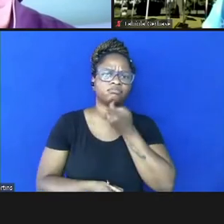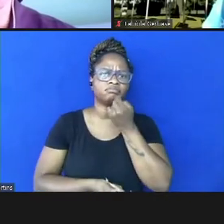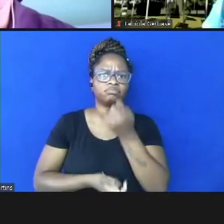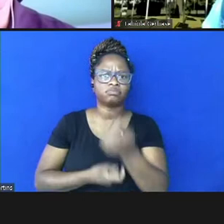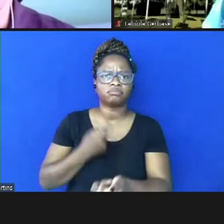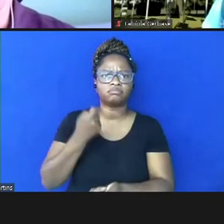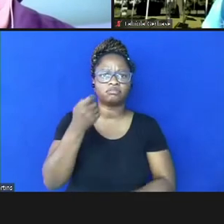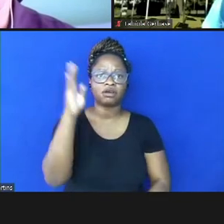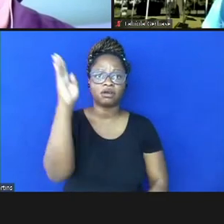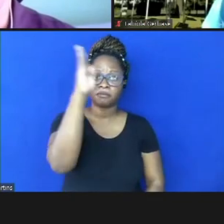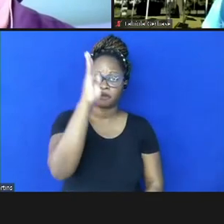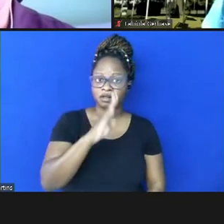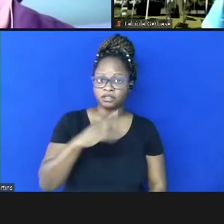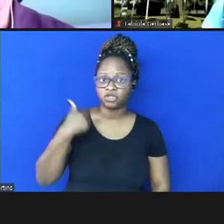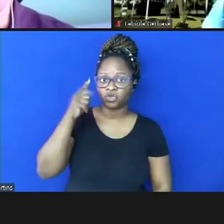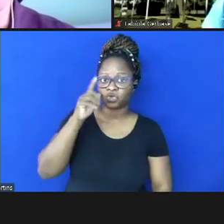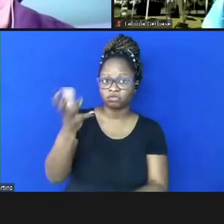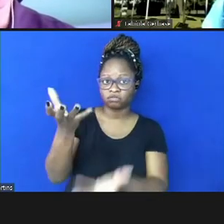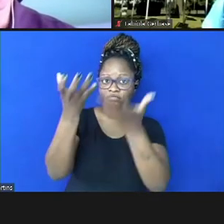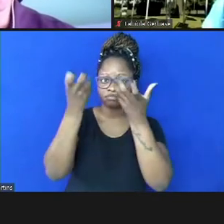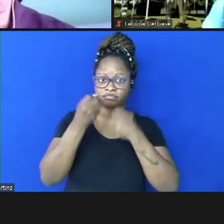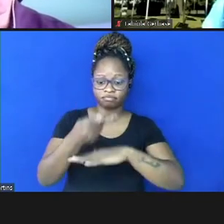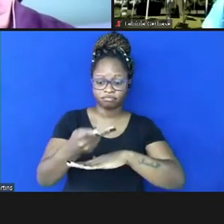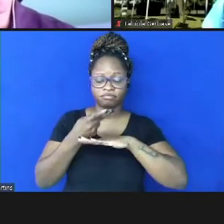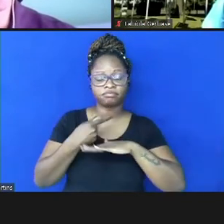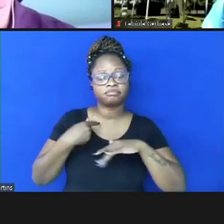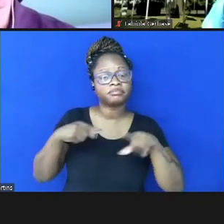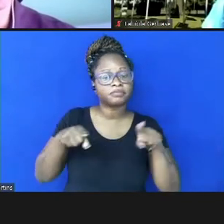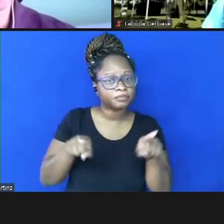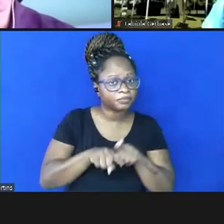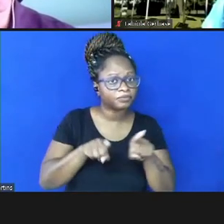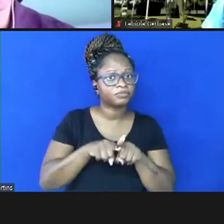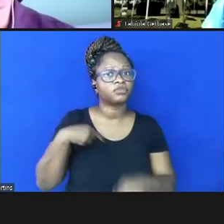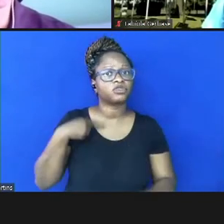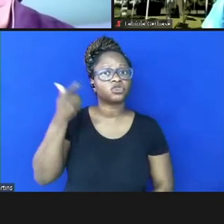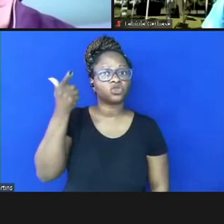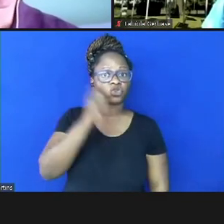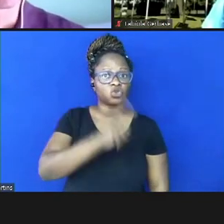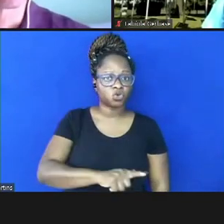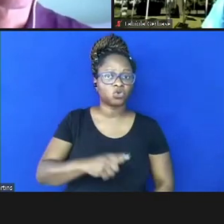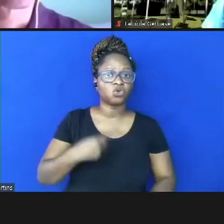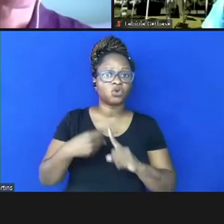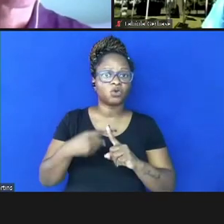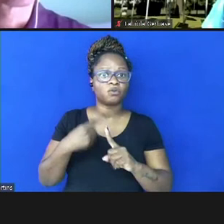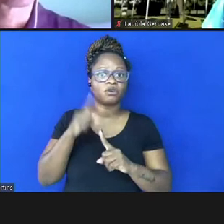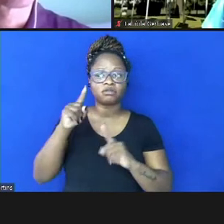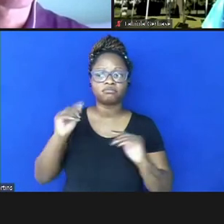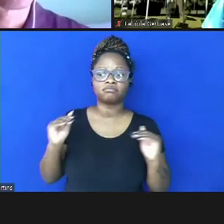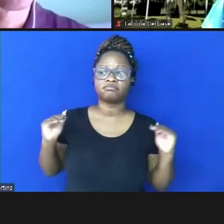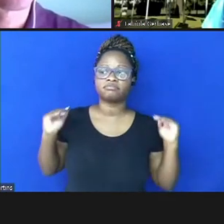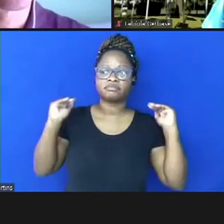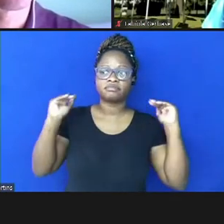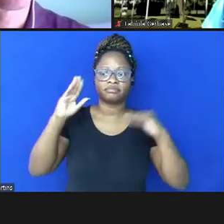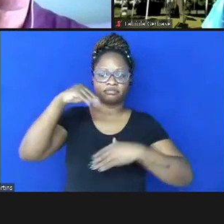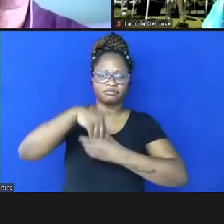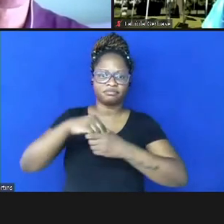Foster Research Award, né, que é de alto prestígio na fundação. E temos